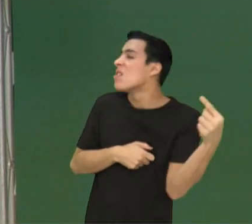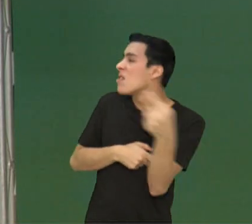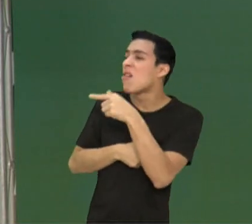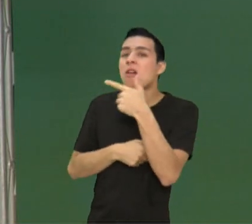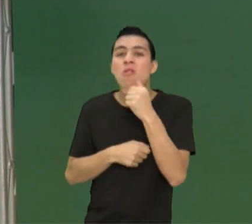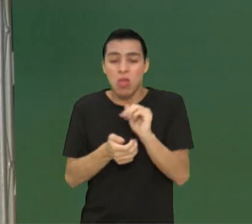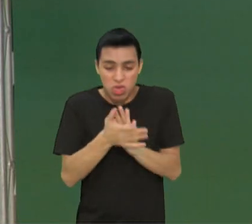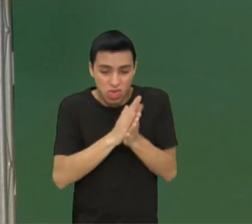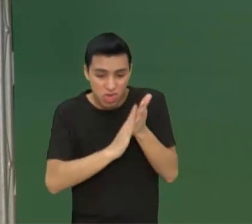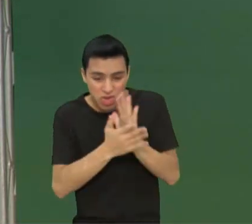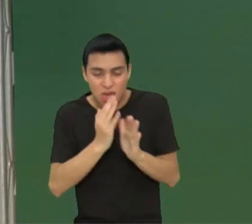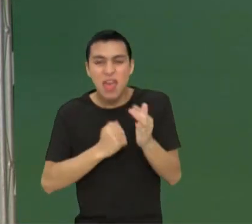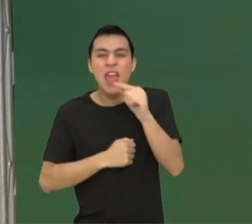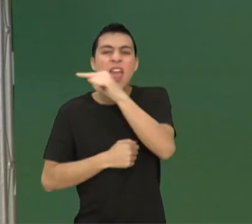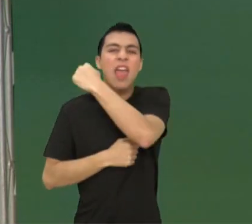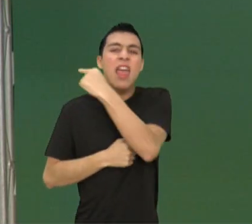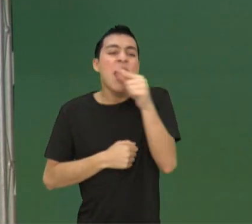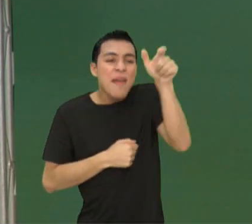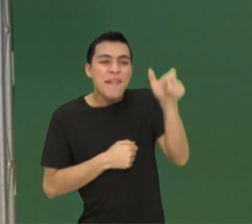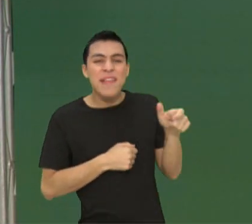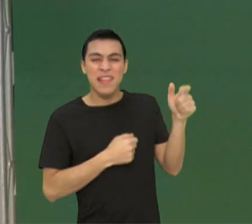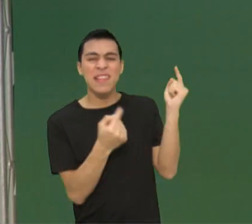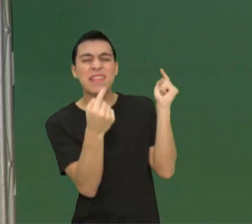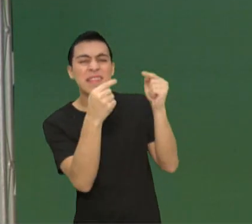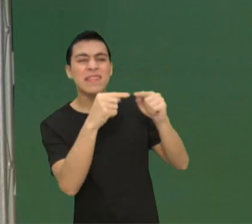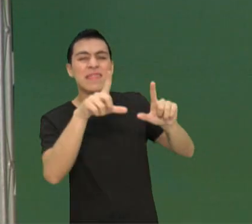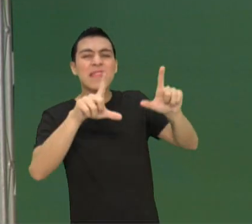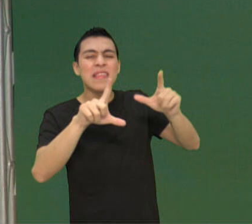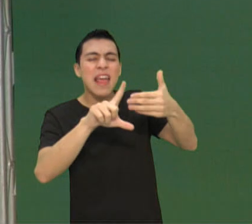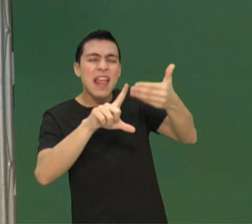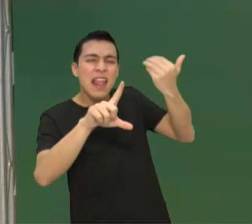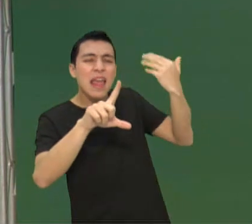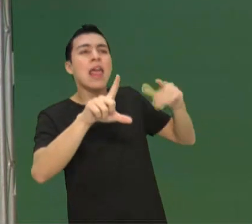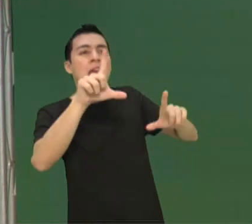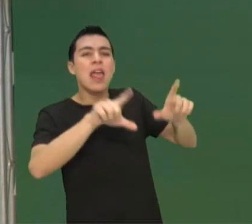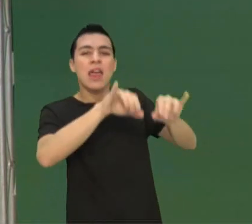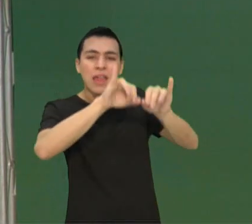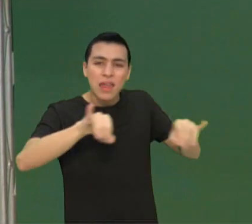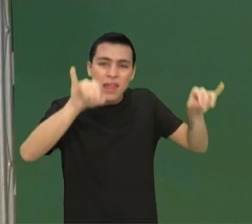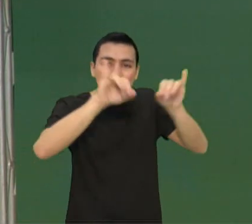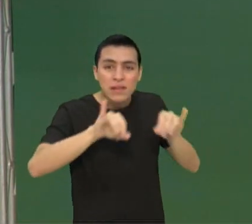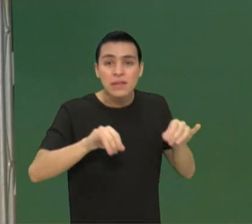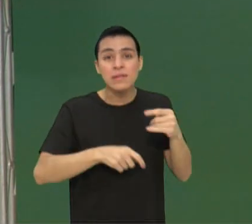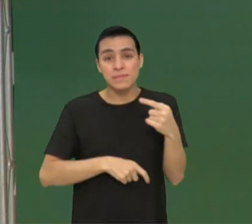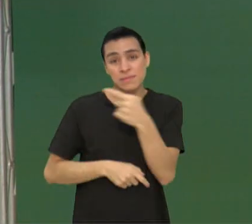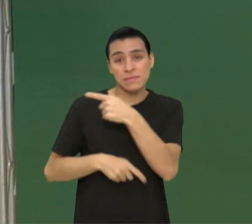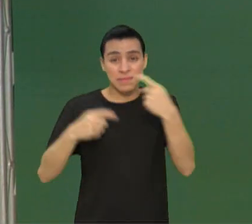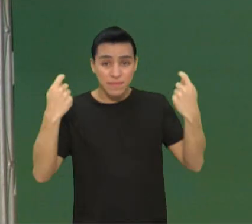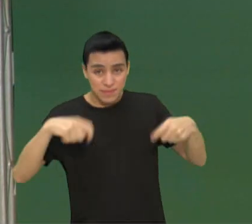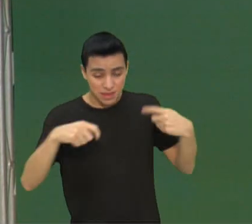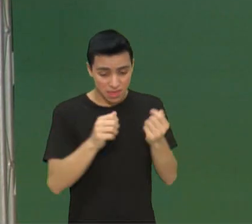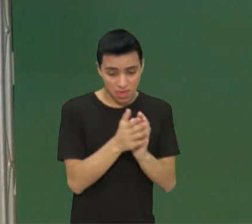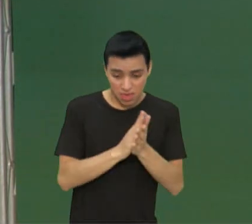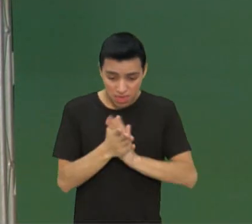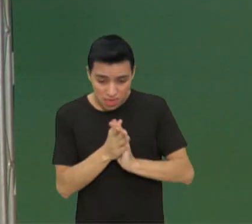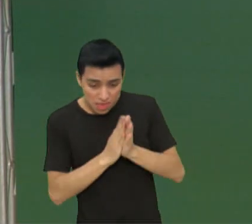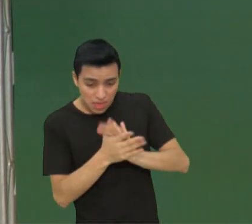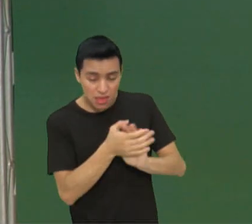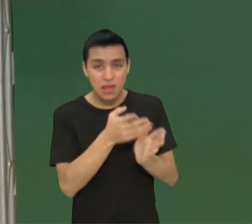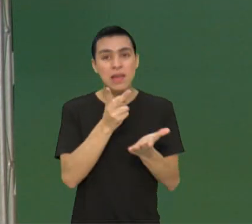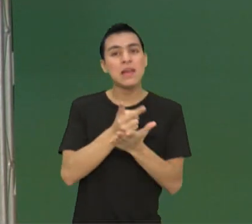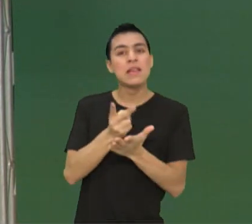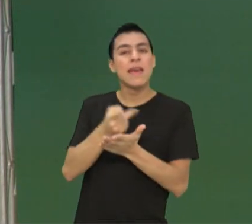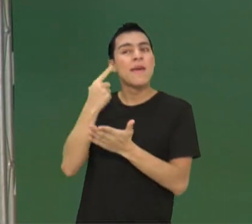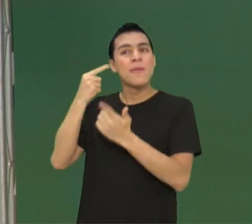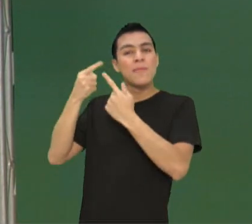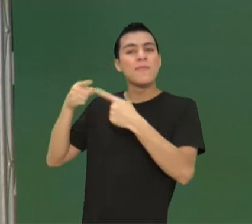mãos. Era um personagem de uma série de TV e que, quando ele precisava lavar as mãos, tocava uma